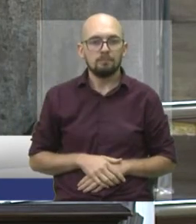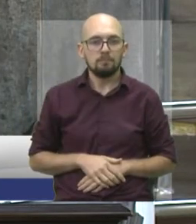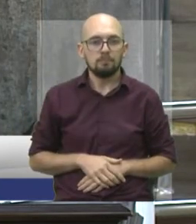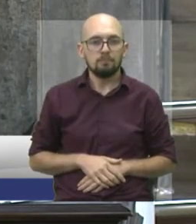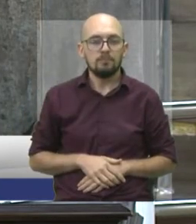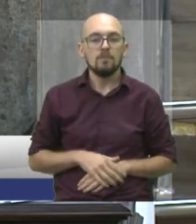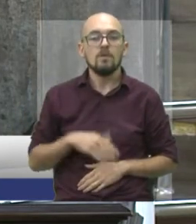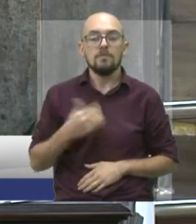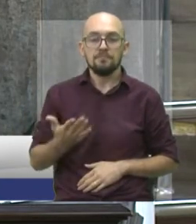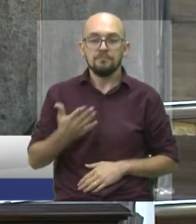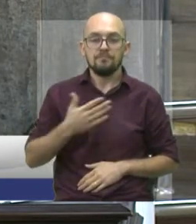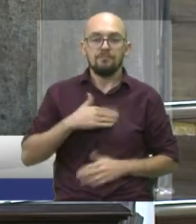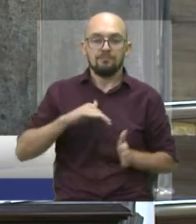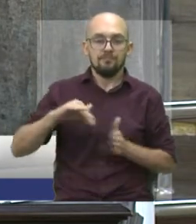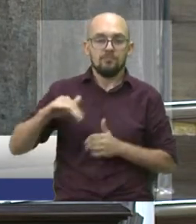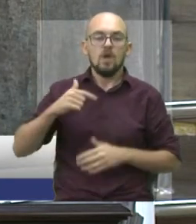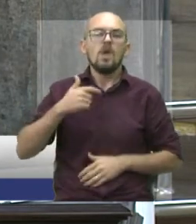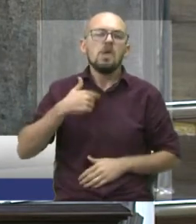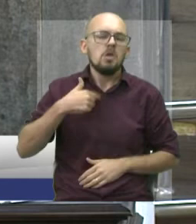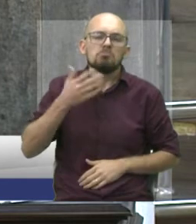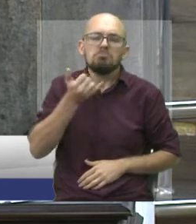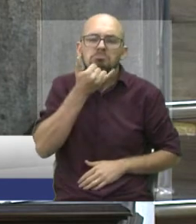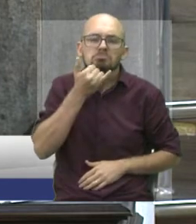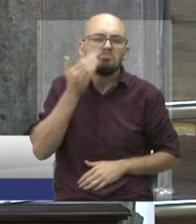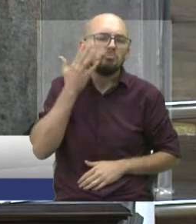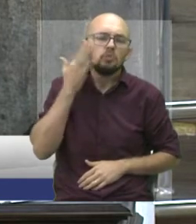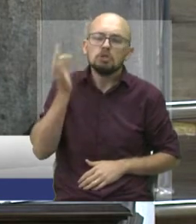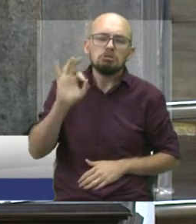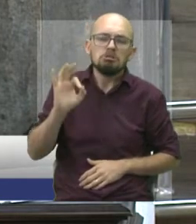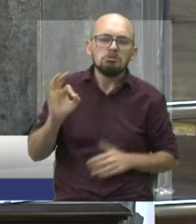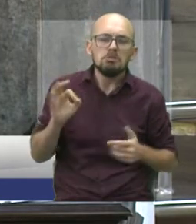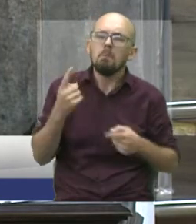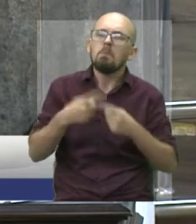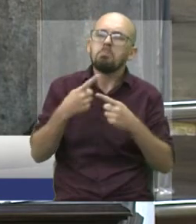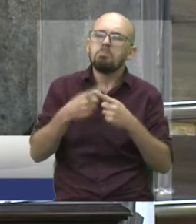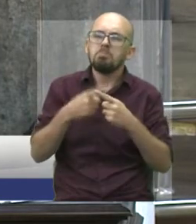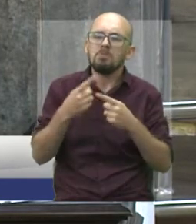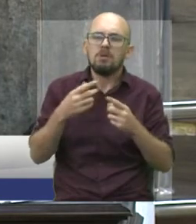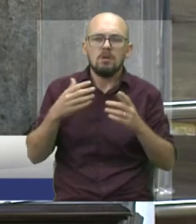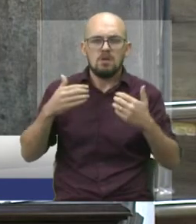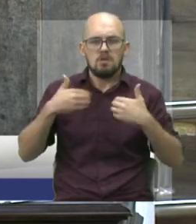Então, eu repito aqui, eu não entendi essa fala, porque em